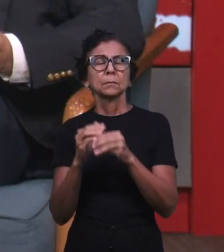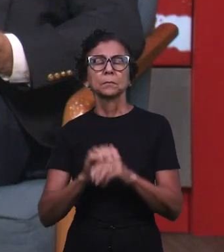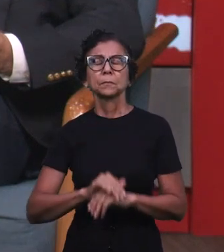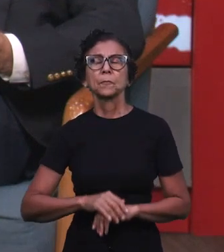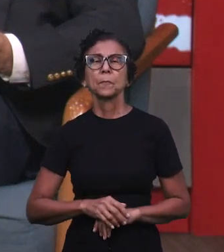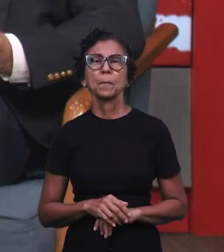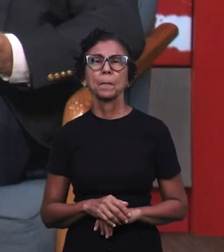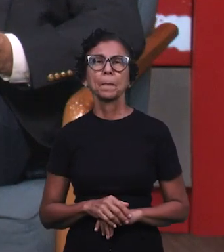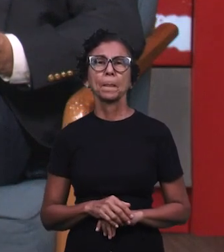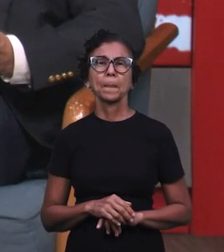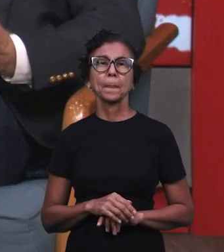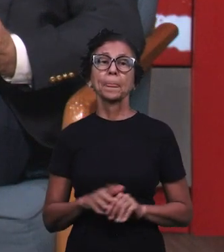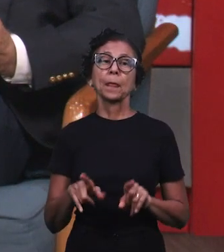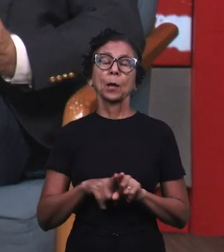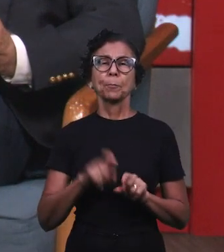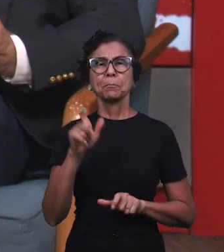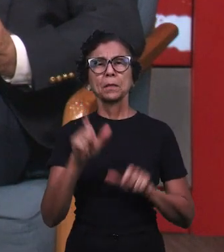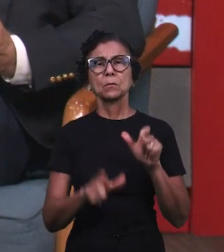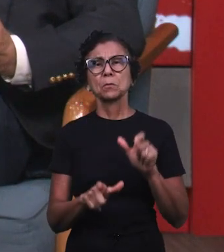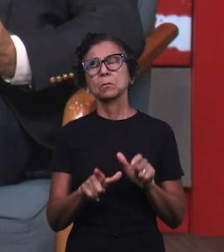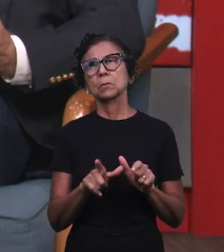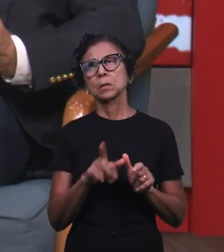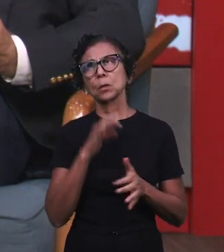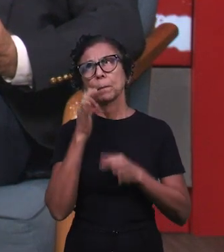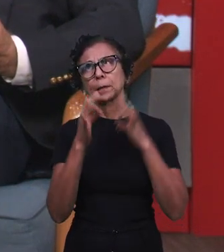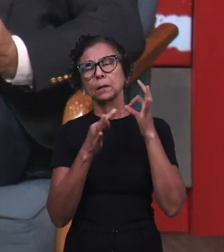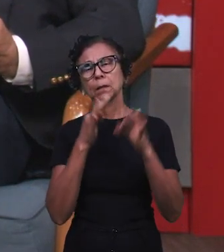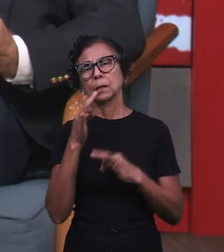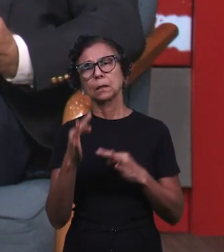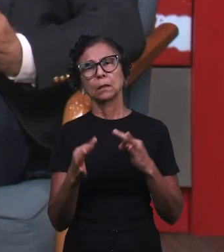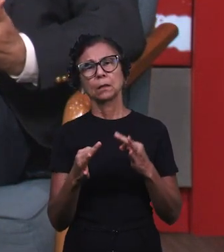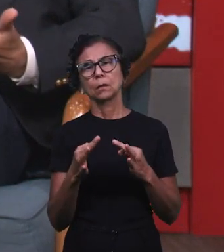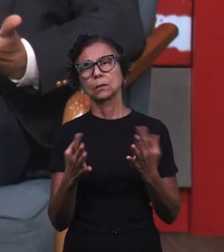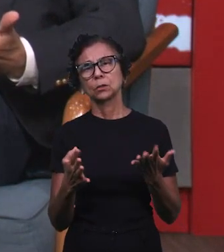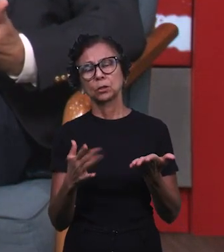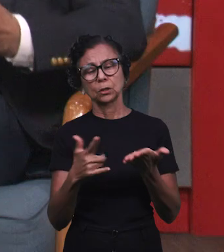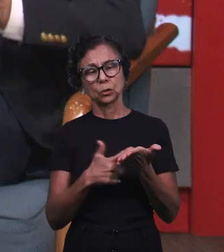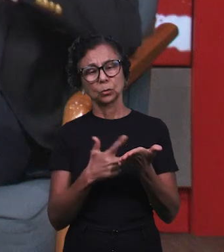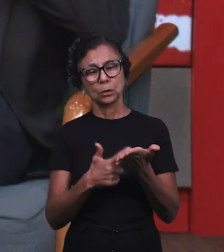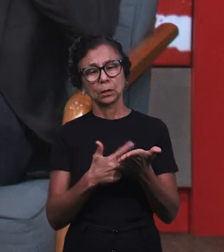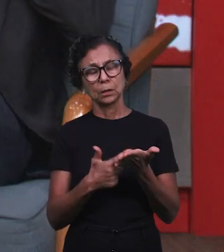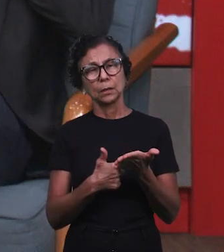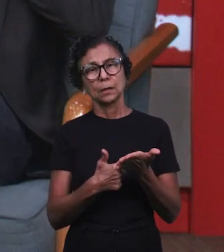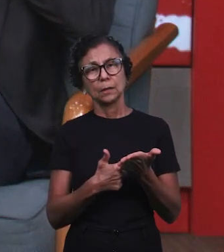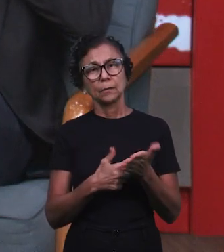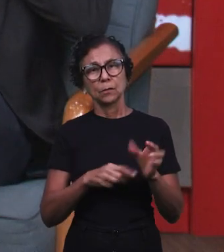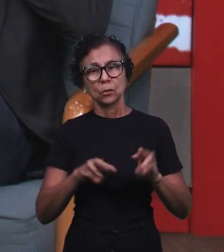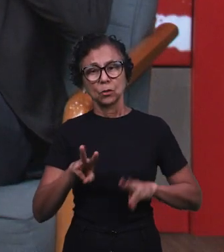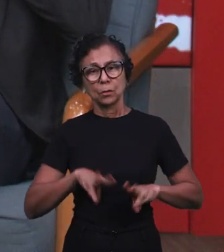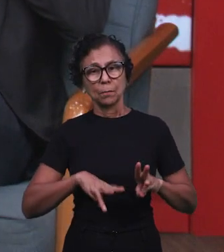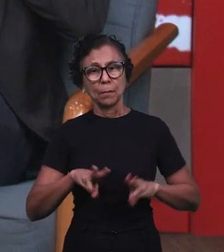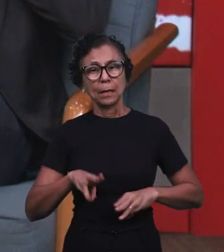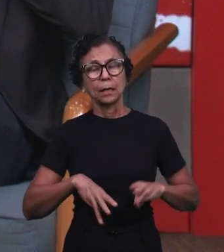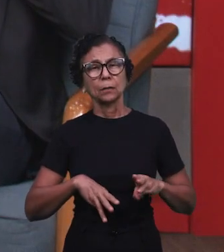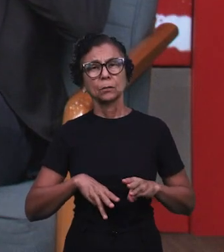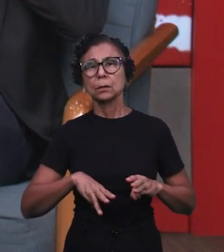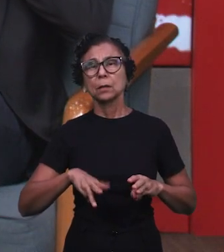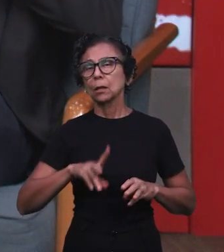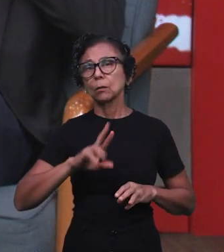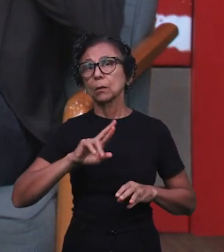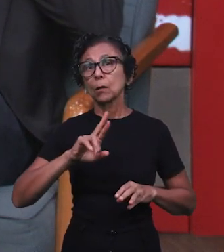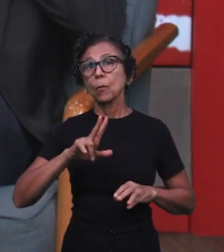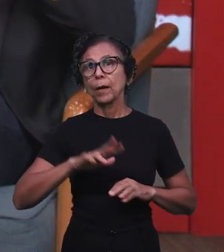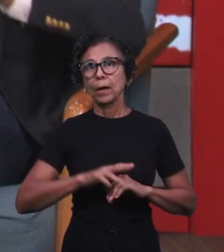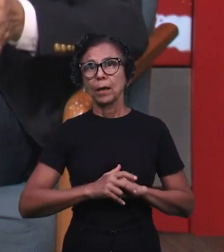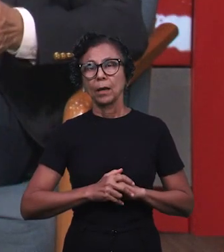que o Evangelho de Marcos não é de Marcos, é de Pedro,